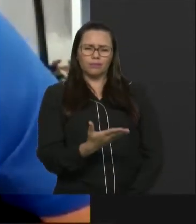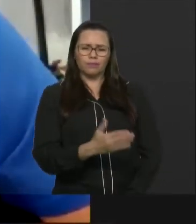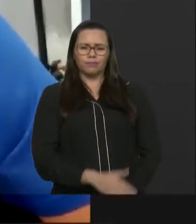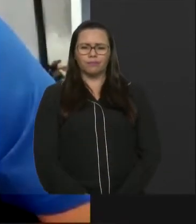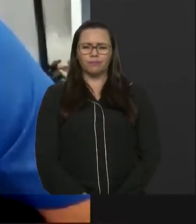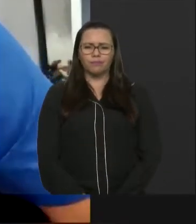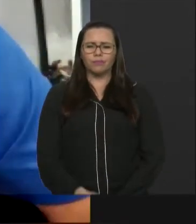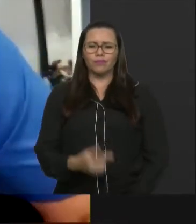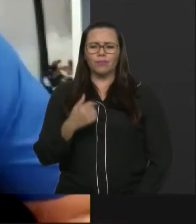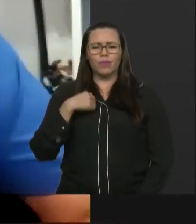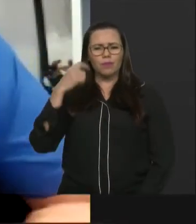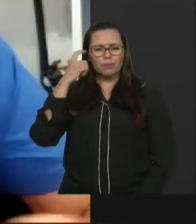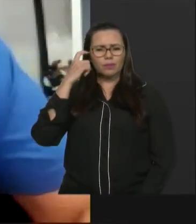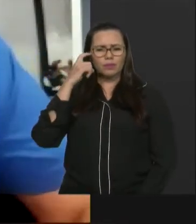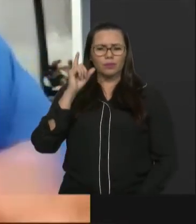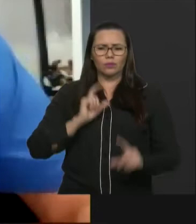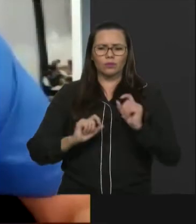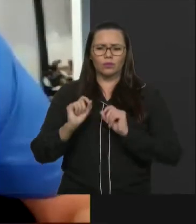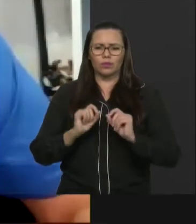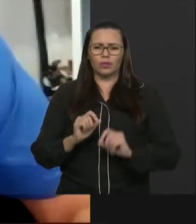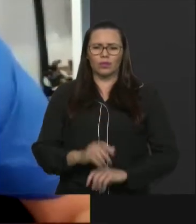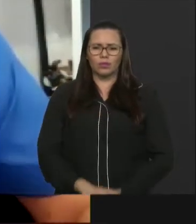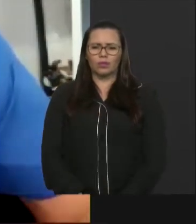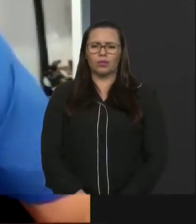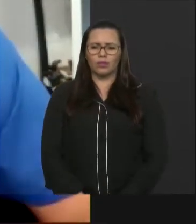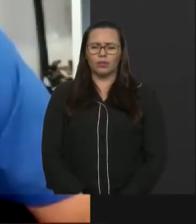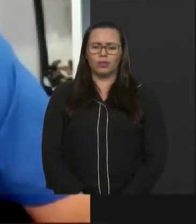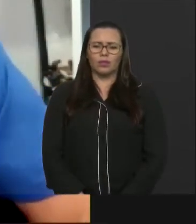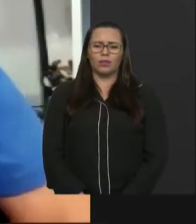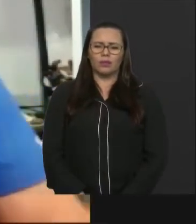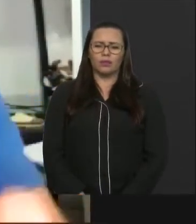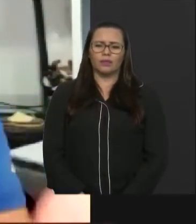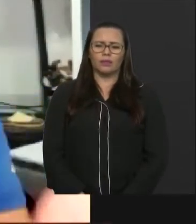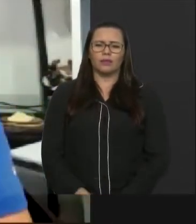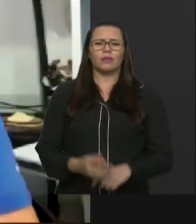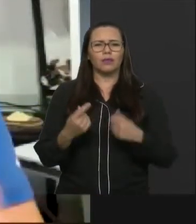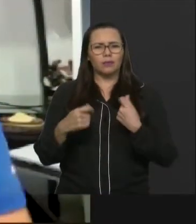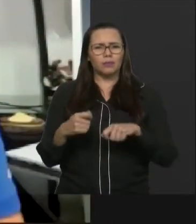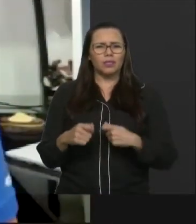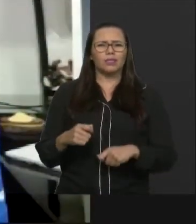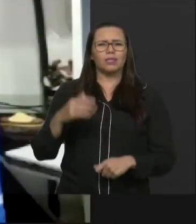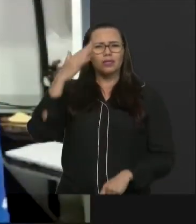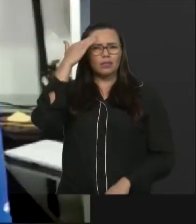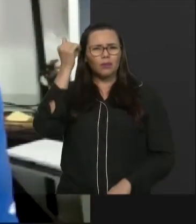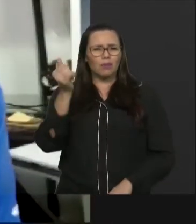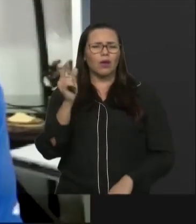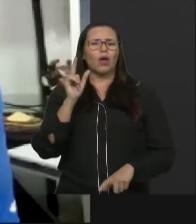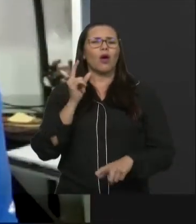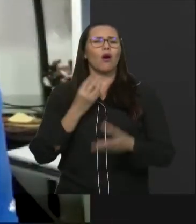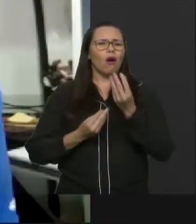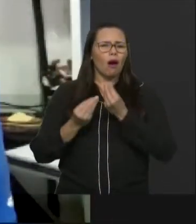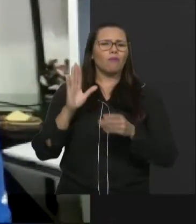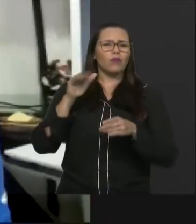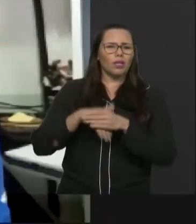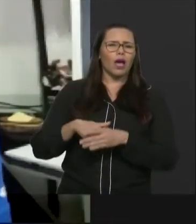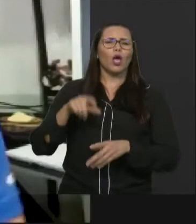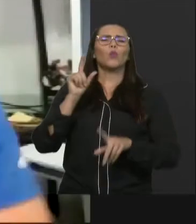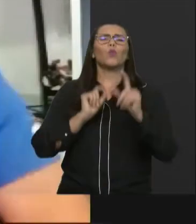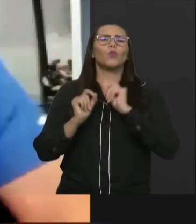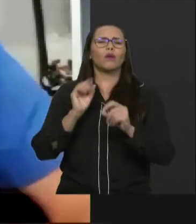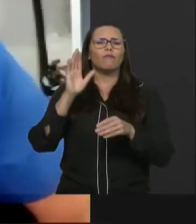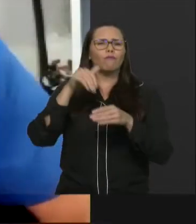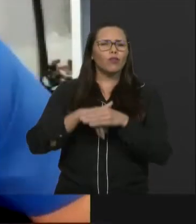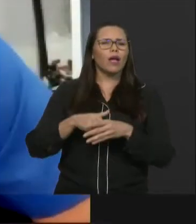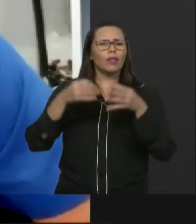estrangular os direitos e aí a gente não ter parâmetro dentro da casa. Isso aí seria levado assim, pelo bom humor, pela necessidade,